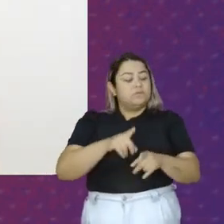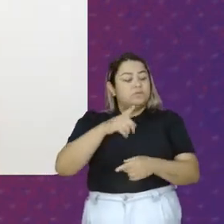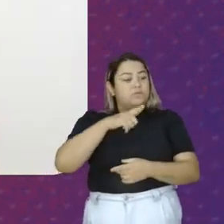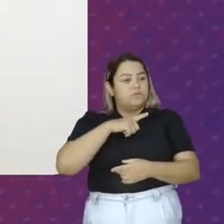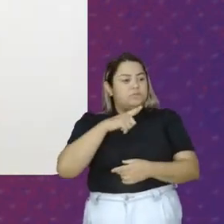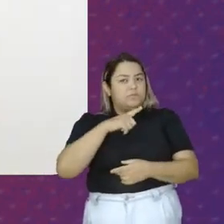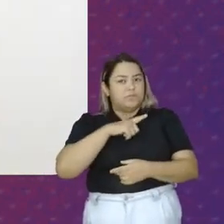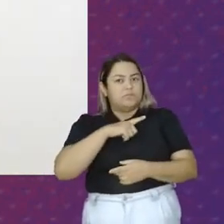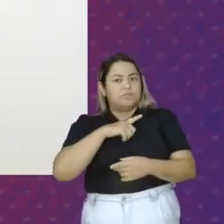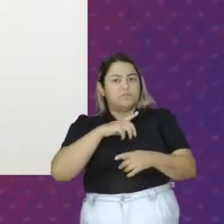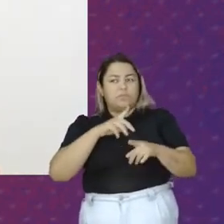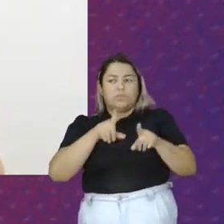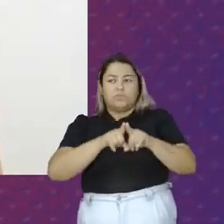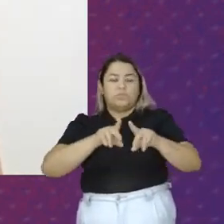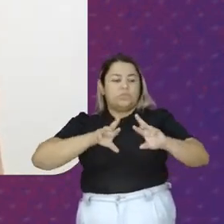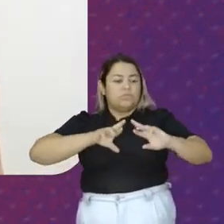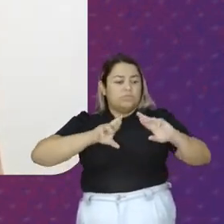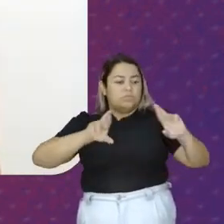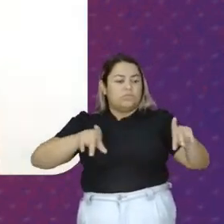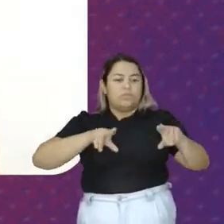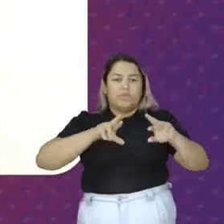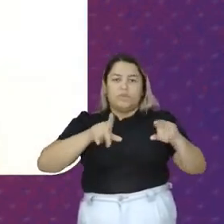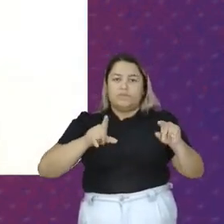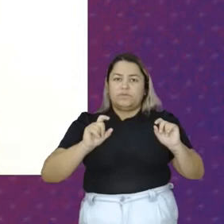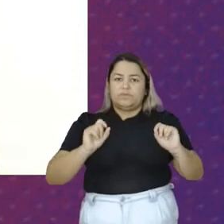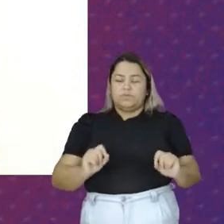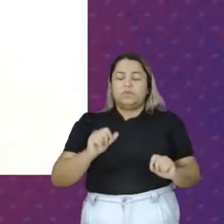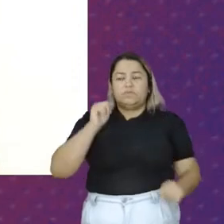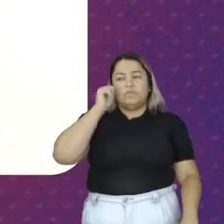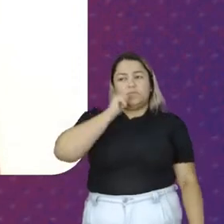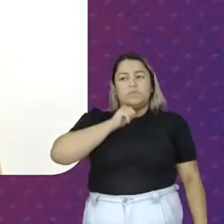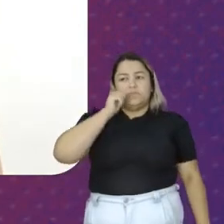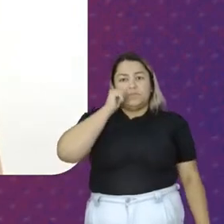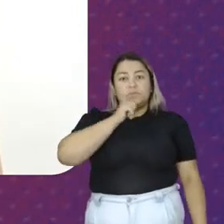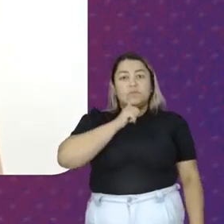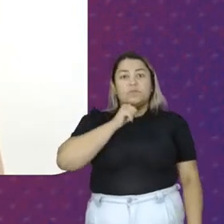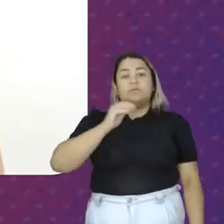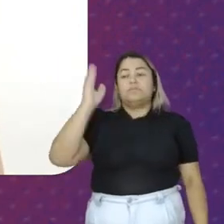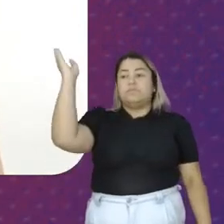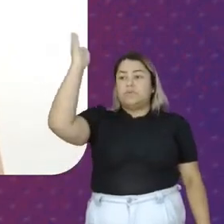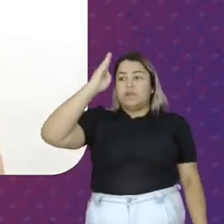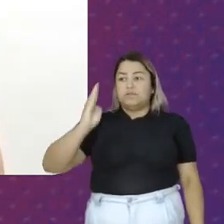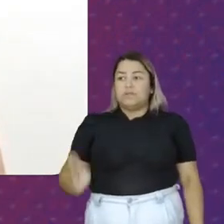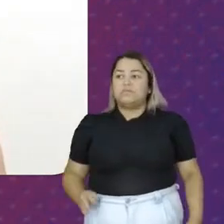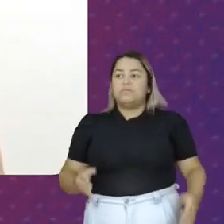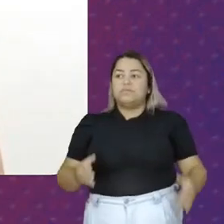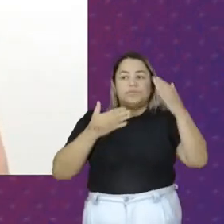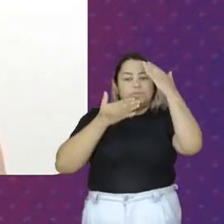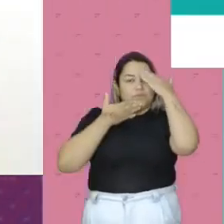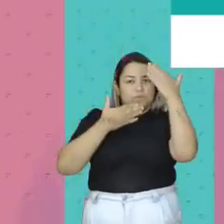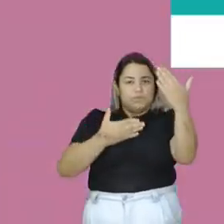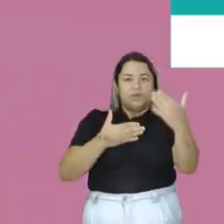contemple os diferentes perfis das mulheres brasileiras. Muito obrigada.